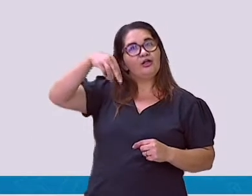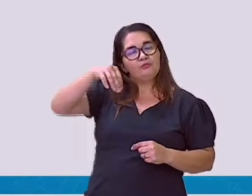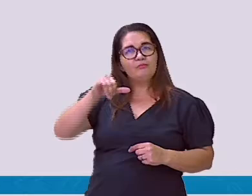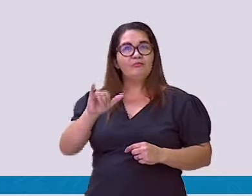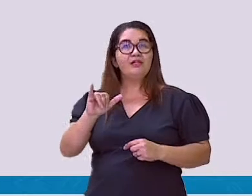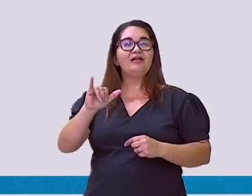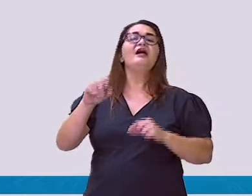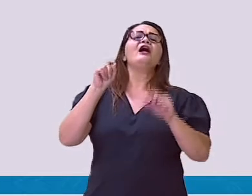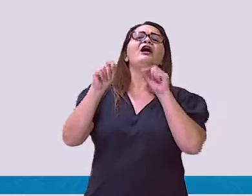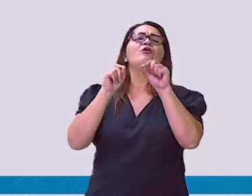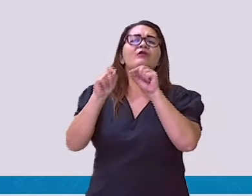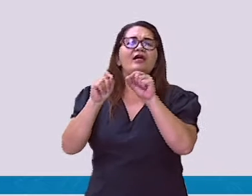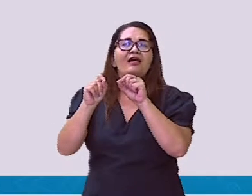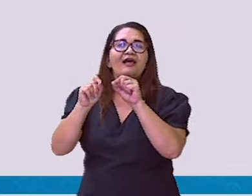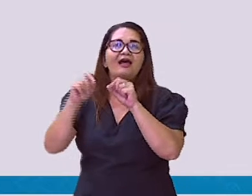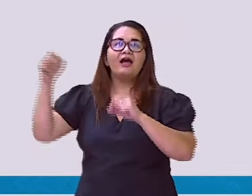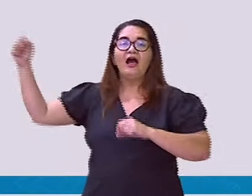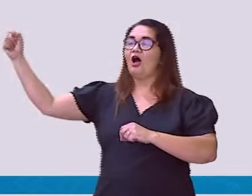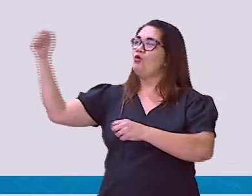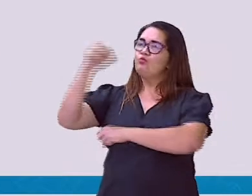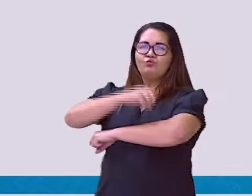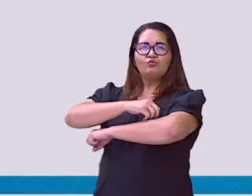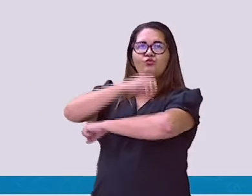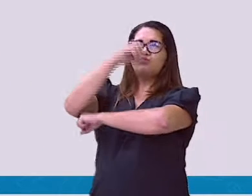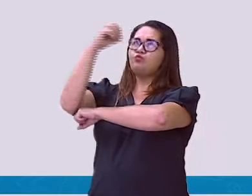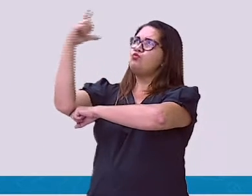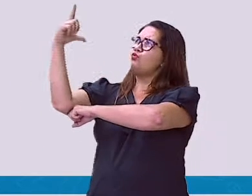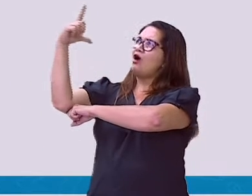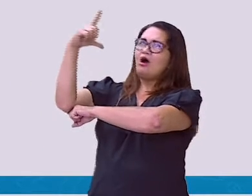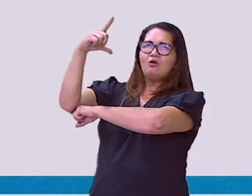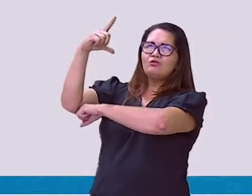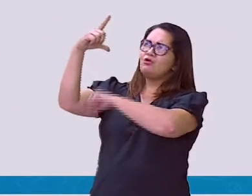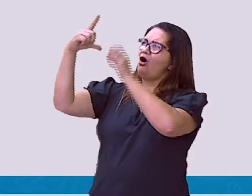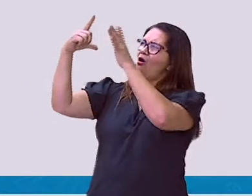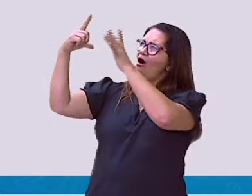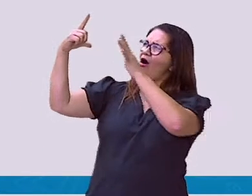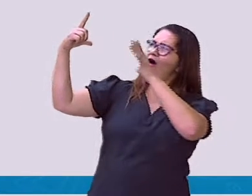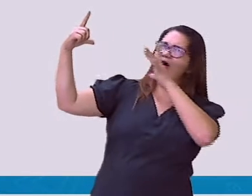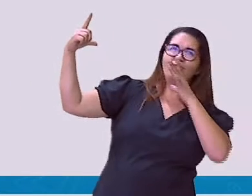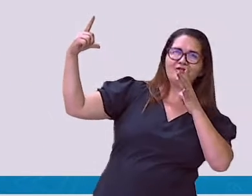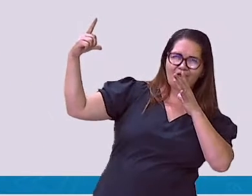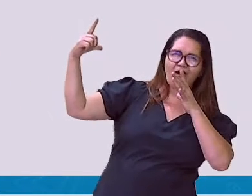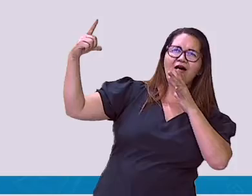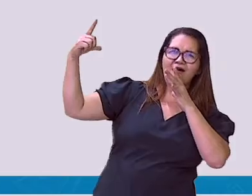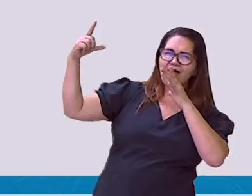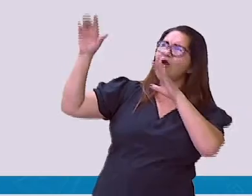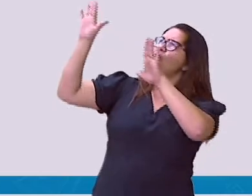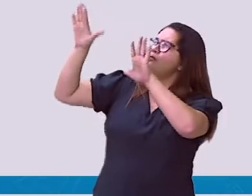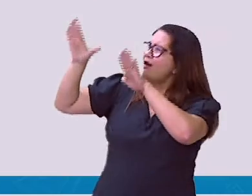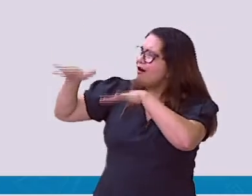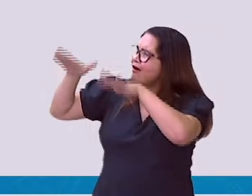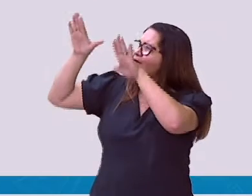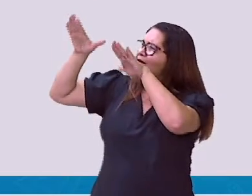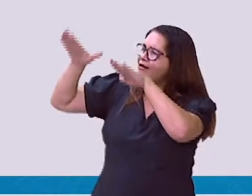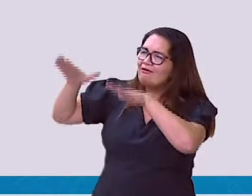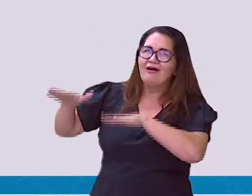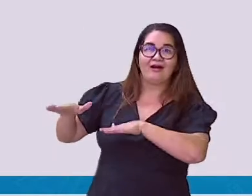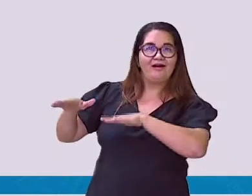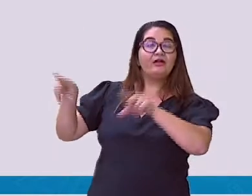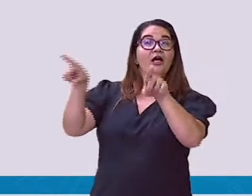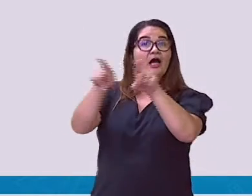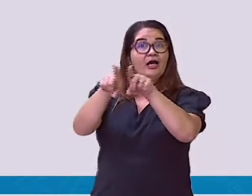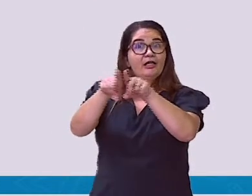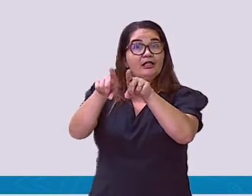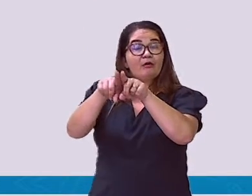uma celebração realizada em homenagem ao povo inca que habitava